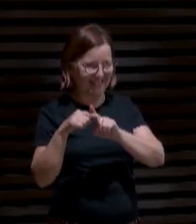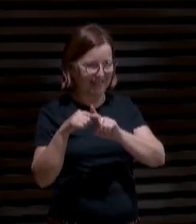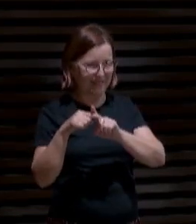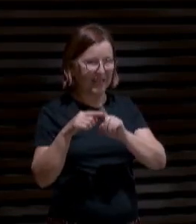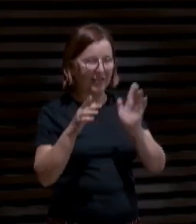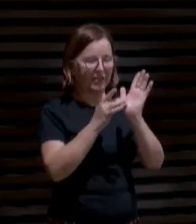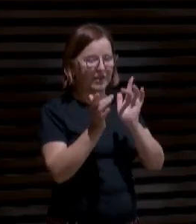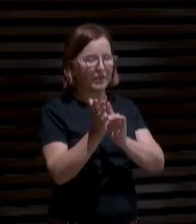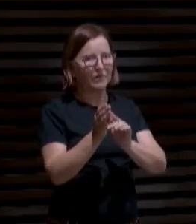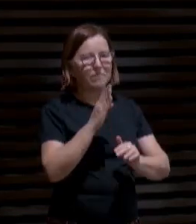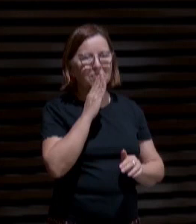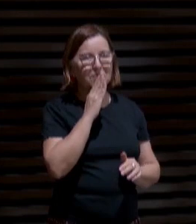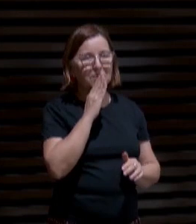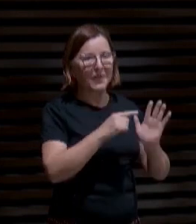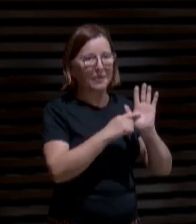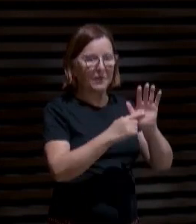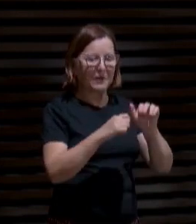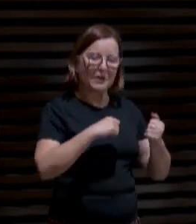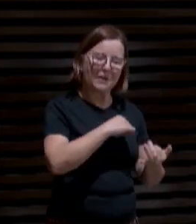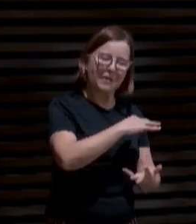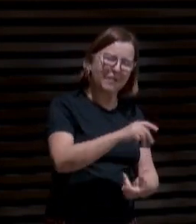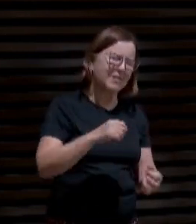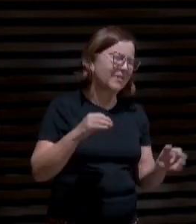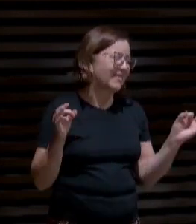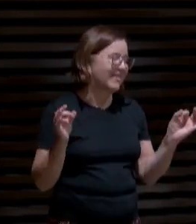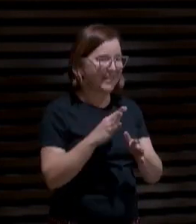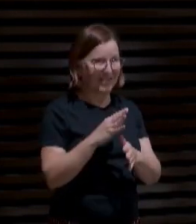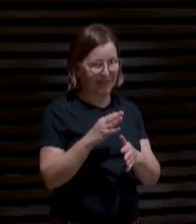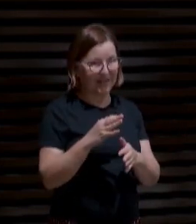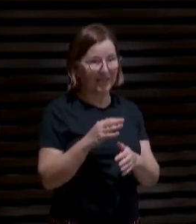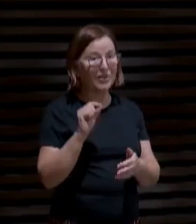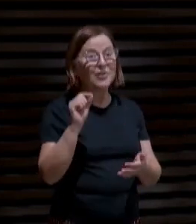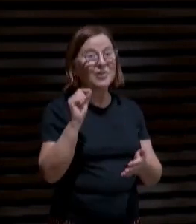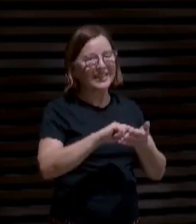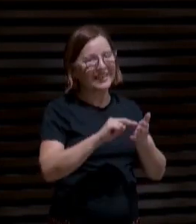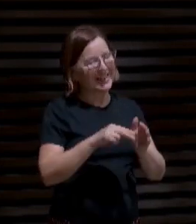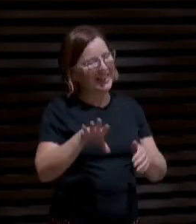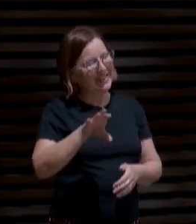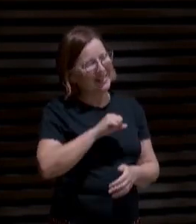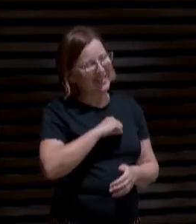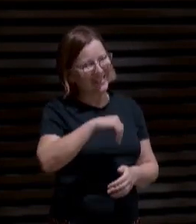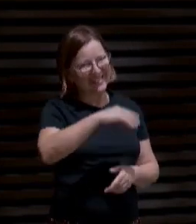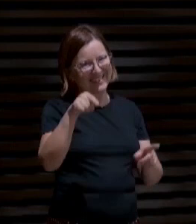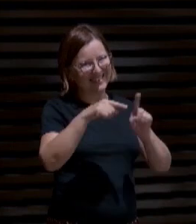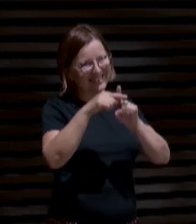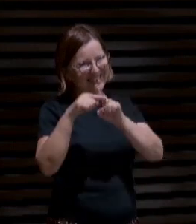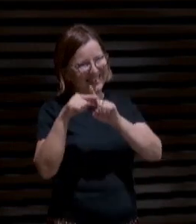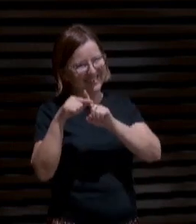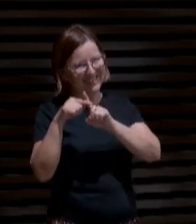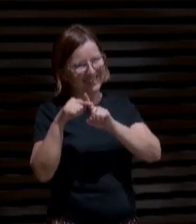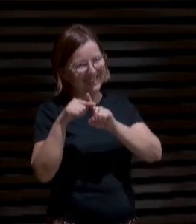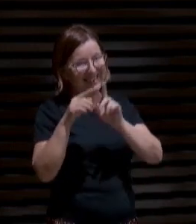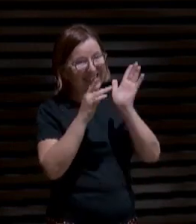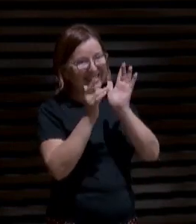falar, mostrou ao mundo inteiro o que é amar. Foi no Calvário